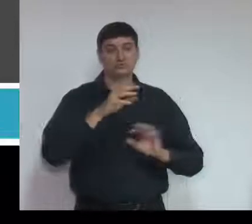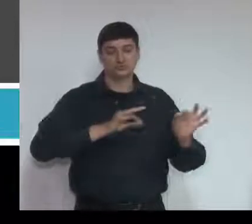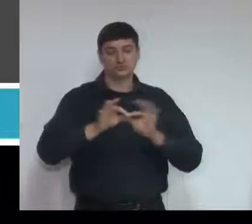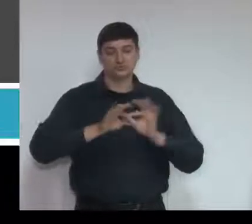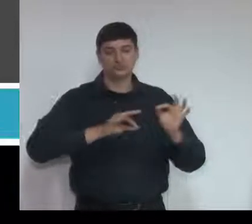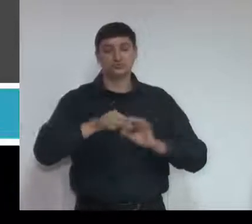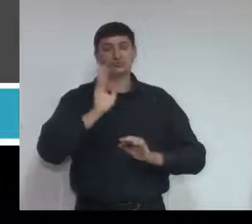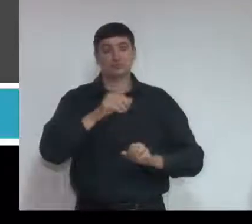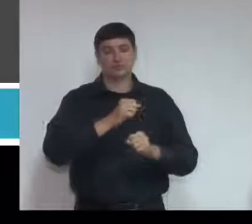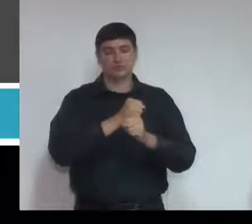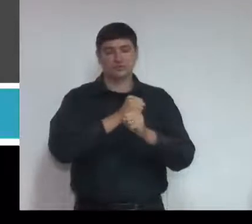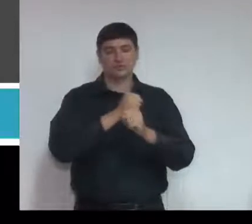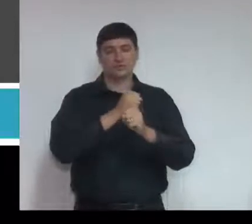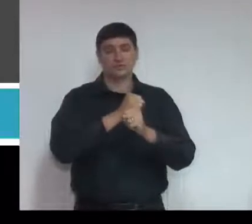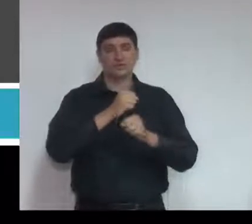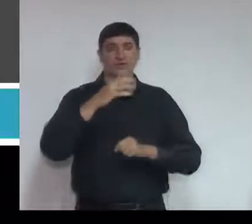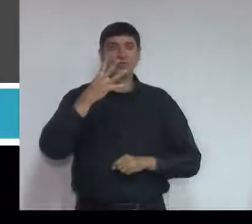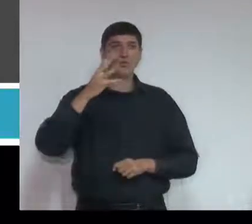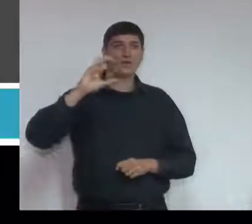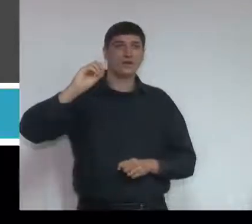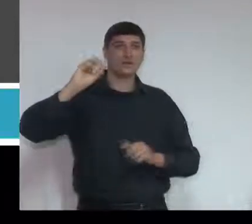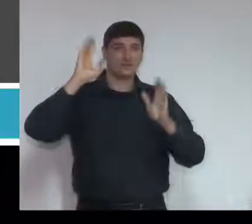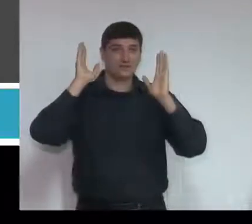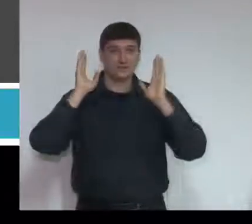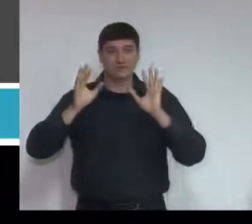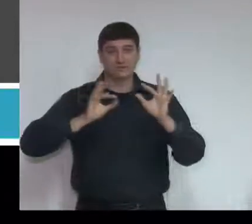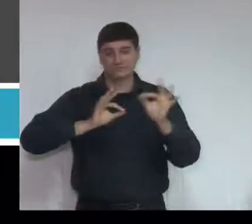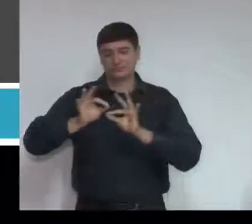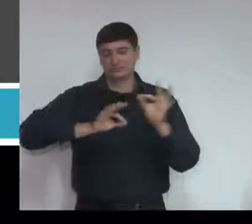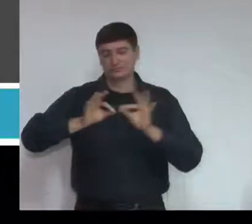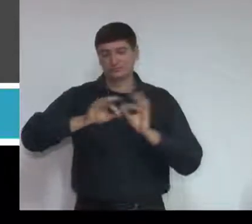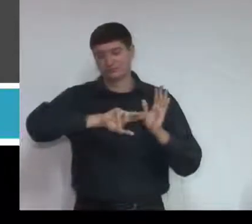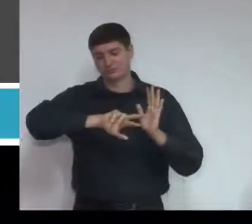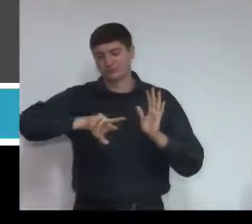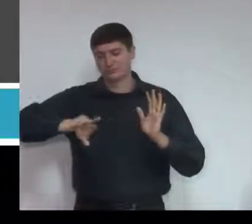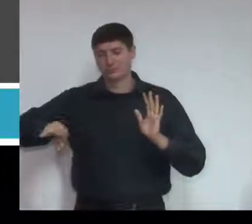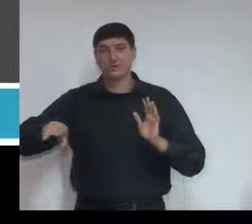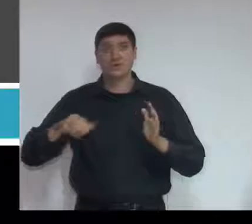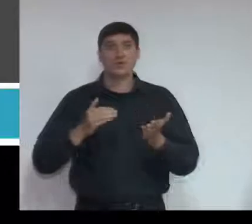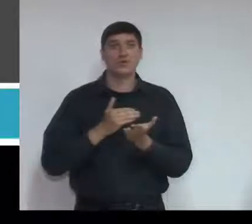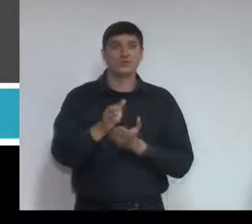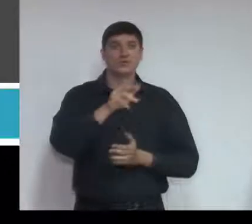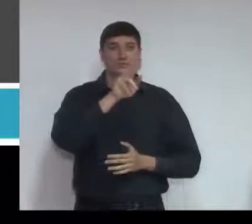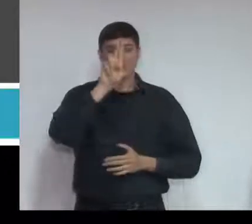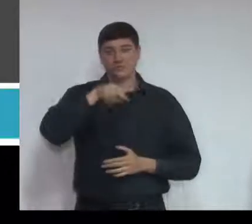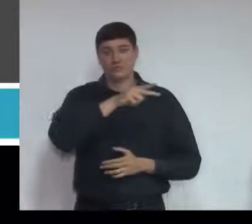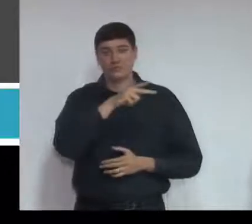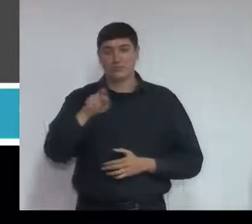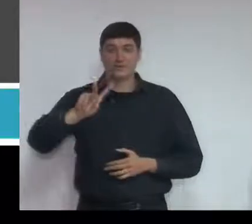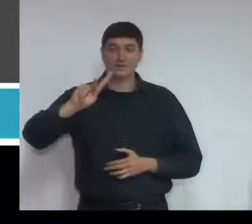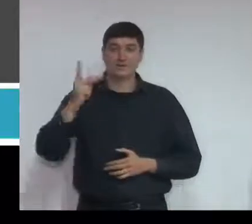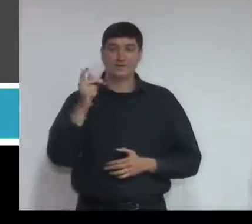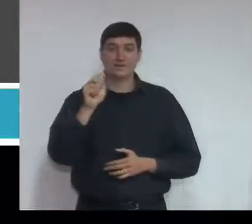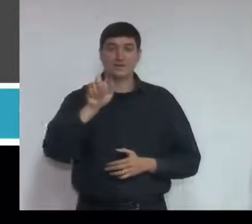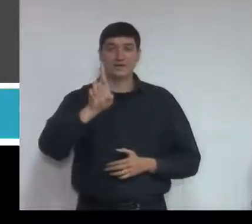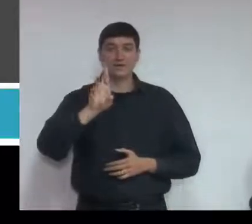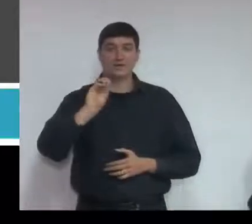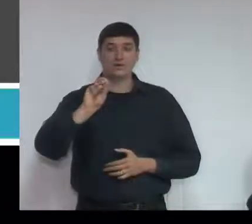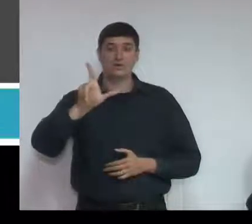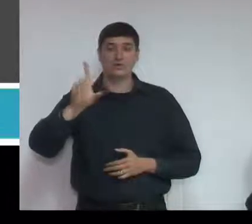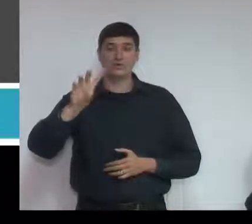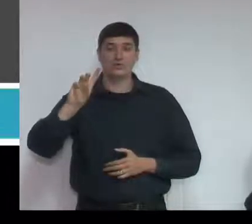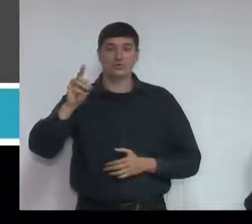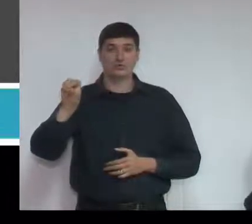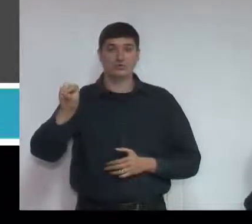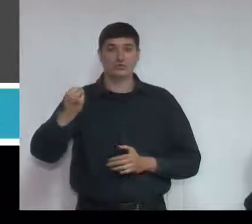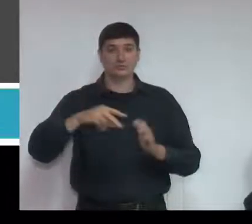que já existe há mais de 40 anos, não é? Desde a sua fundação do Padre Haroldo, então estão todos convidados para participar. Também o outro